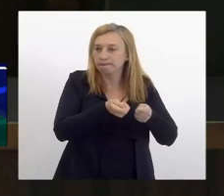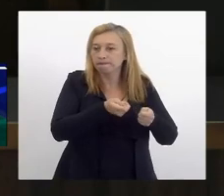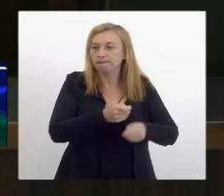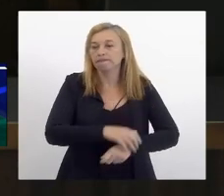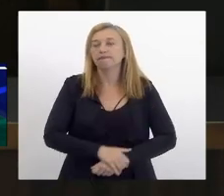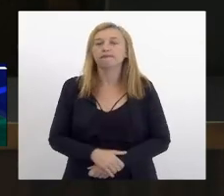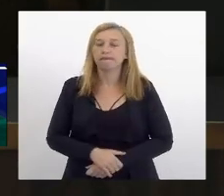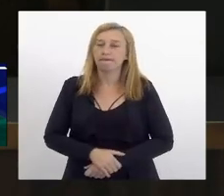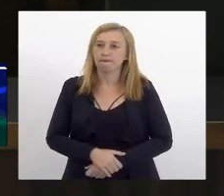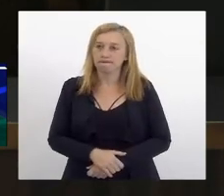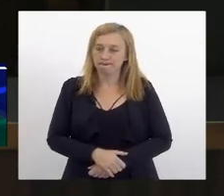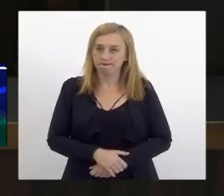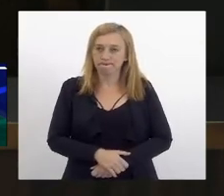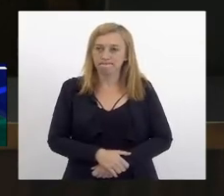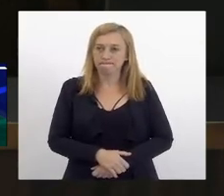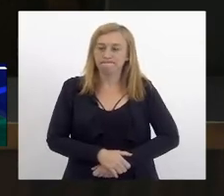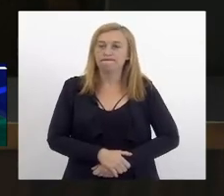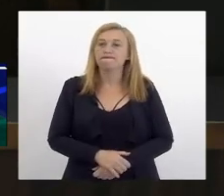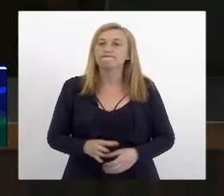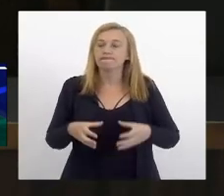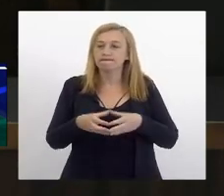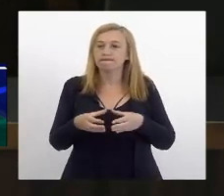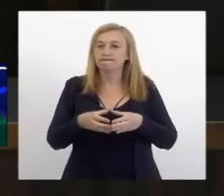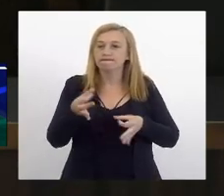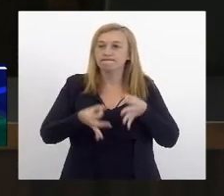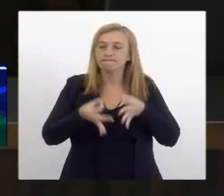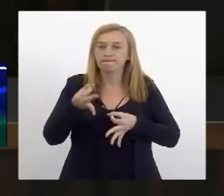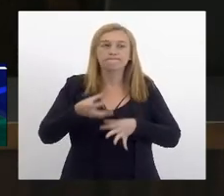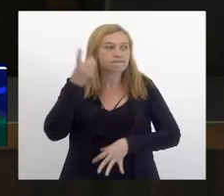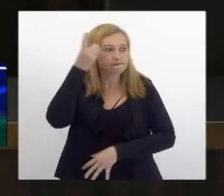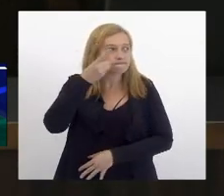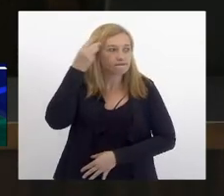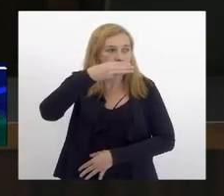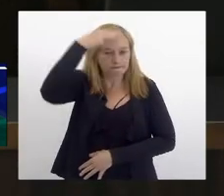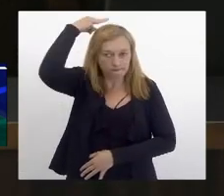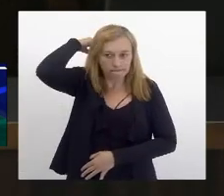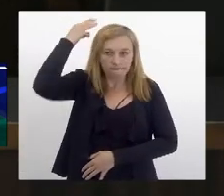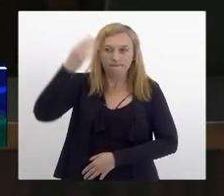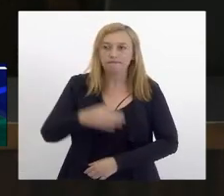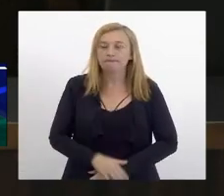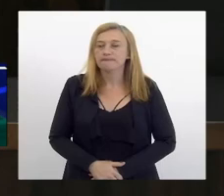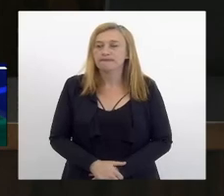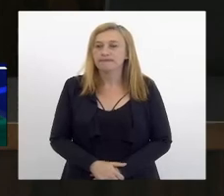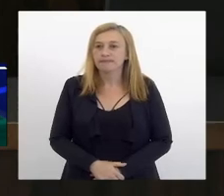e controle para emitir parecer pela comissão de construção e justiça deputado Márcio Pacheco